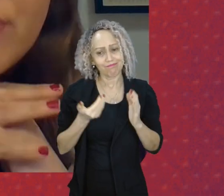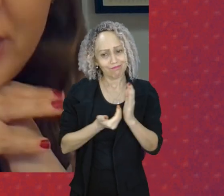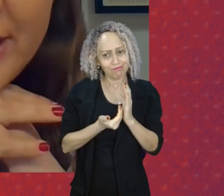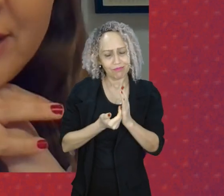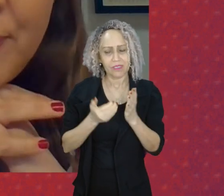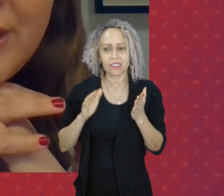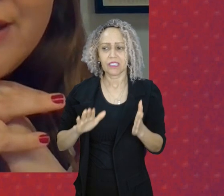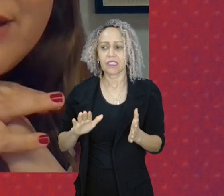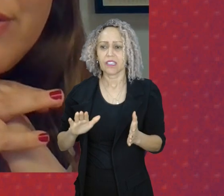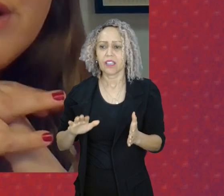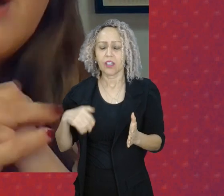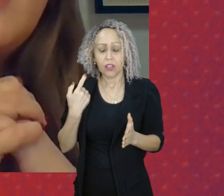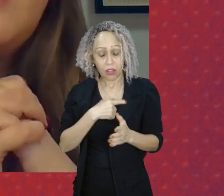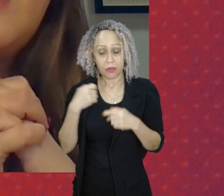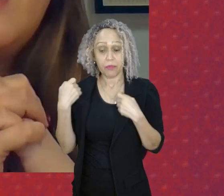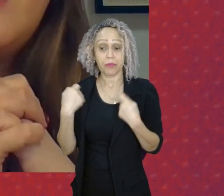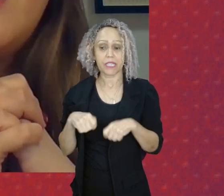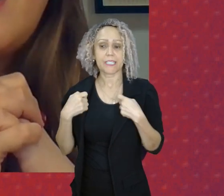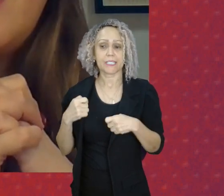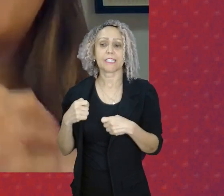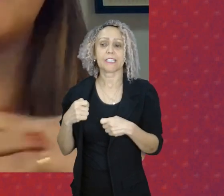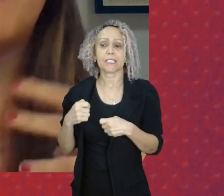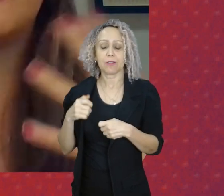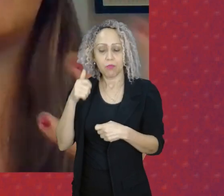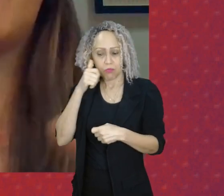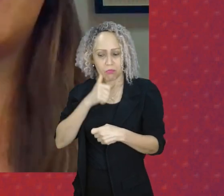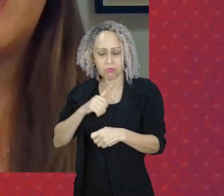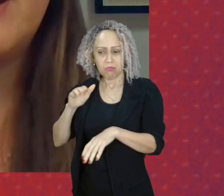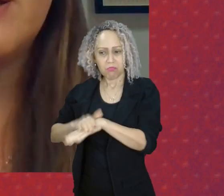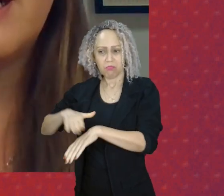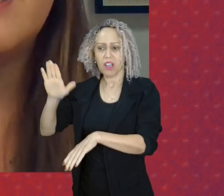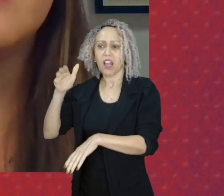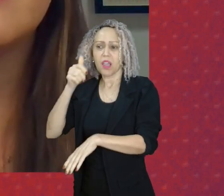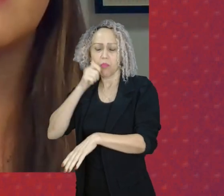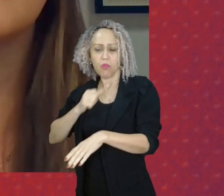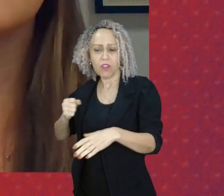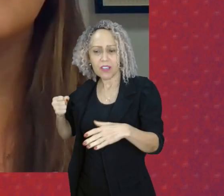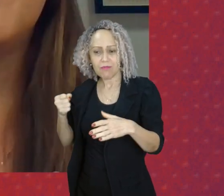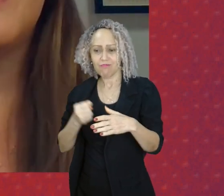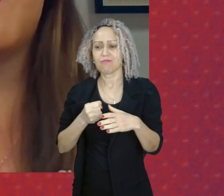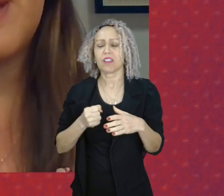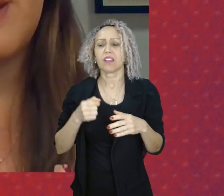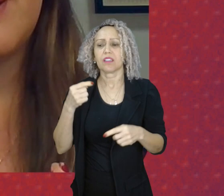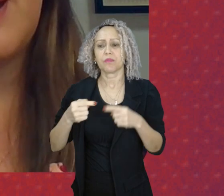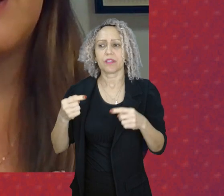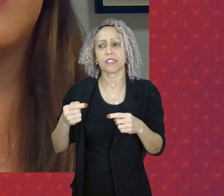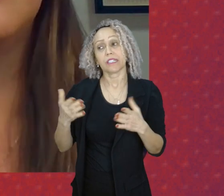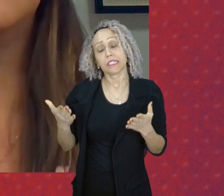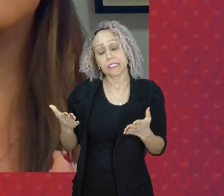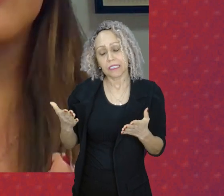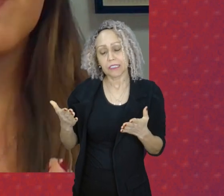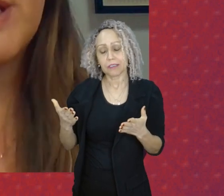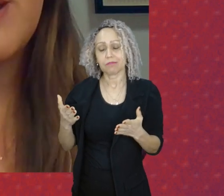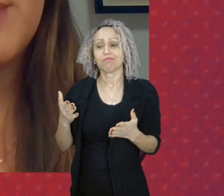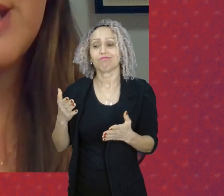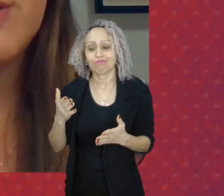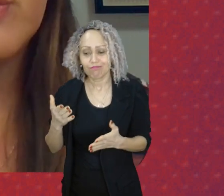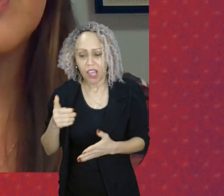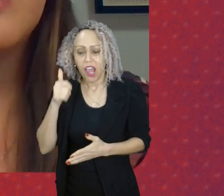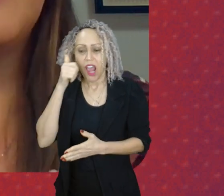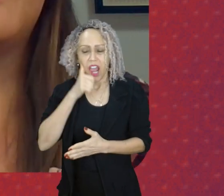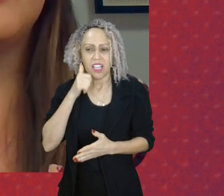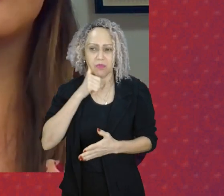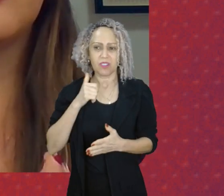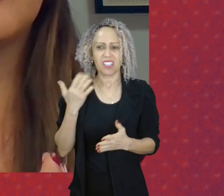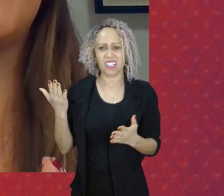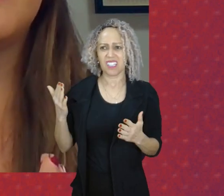91 mulheres deputadas. Então, a perspectiva feminina ainda está subrepresentada nos